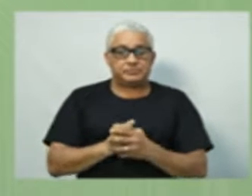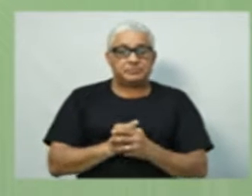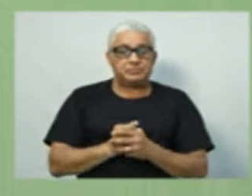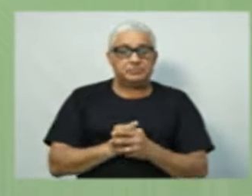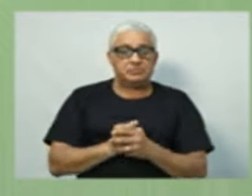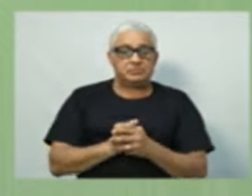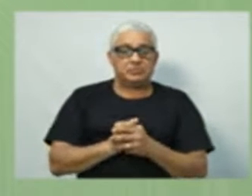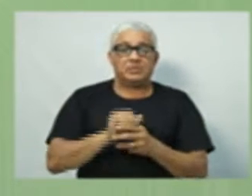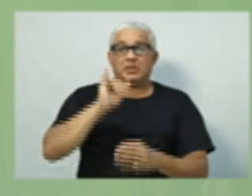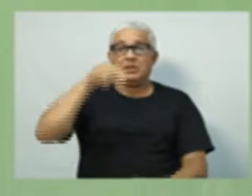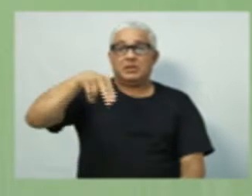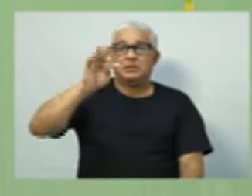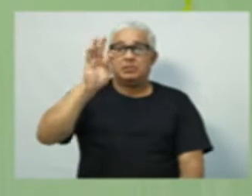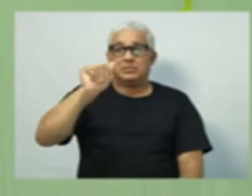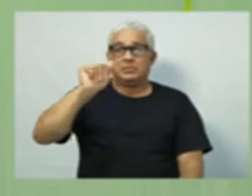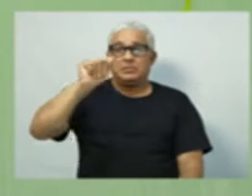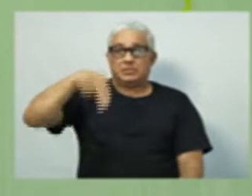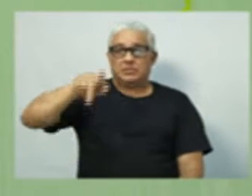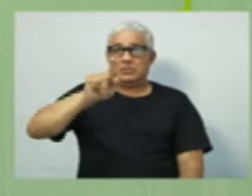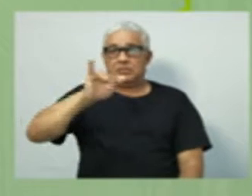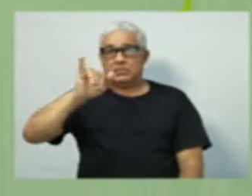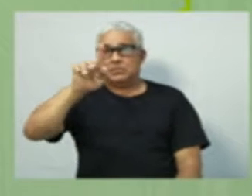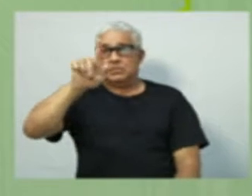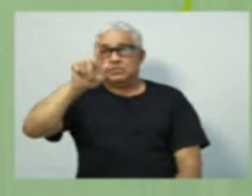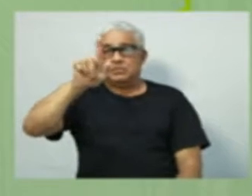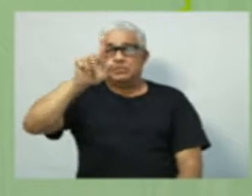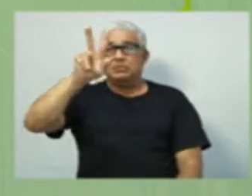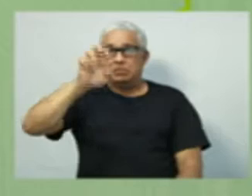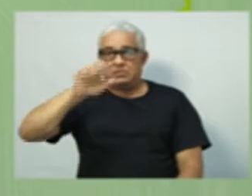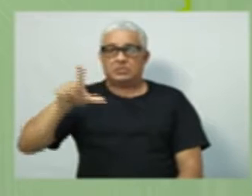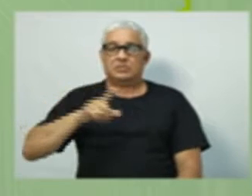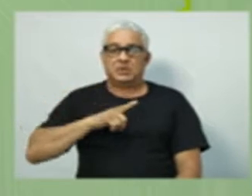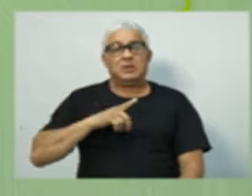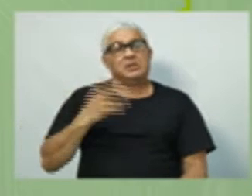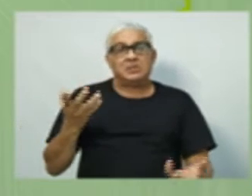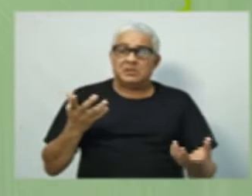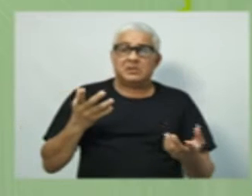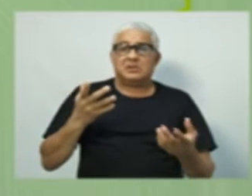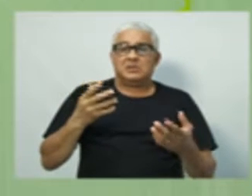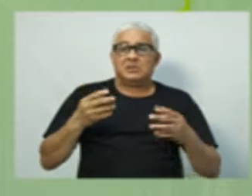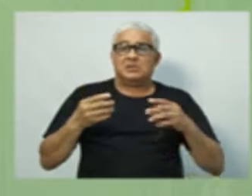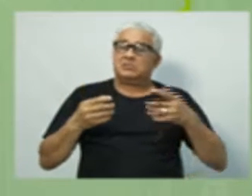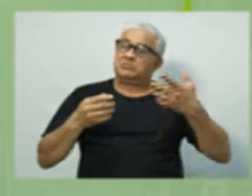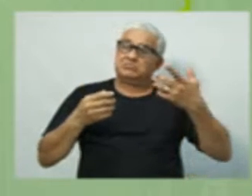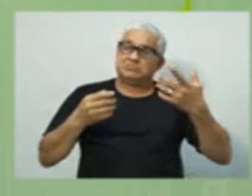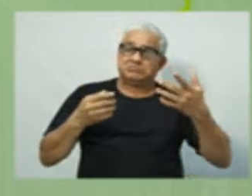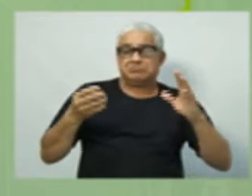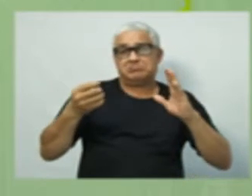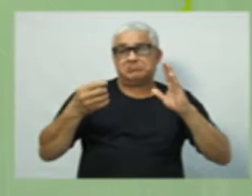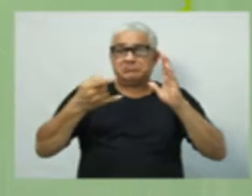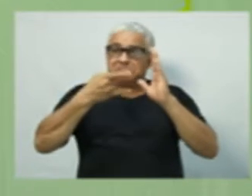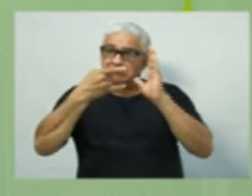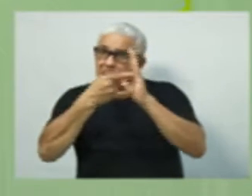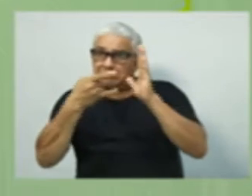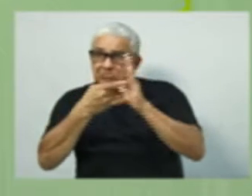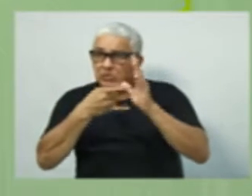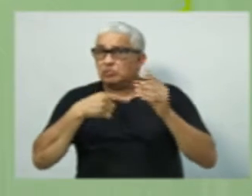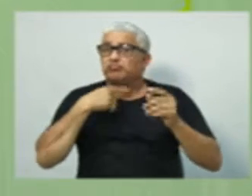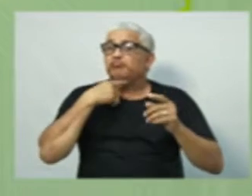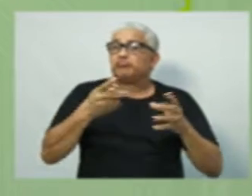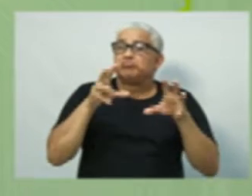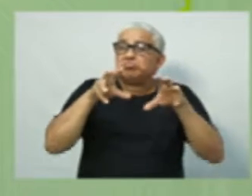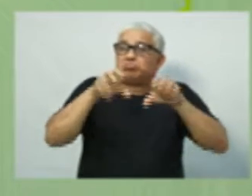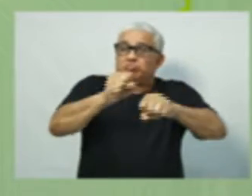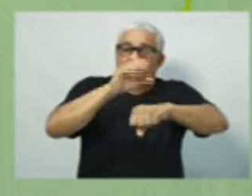da empresa que são marcas patentes software depende do software são coisas que você não pode tocar mas ao que tem